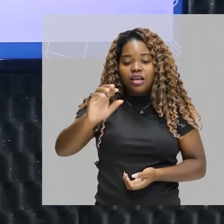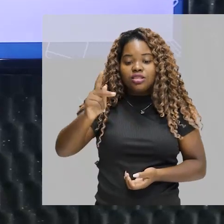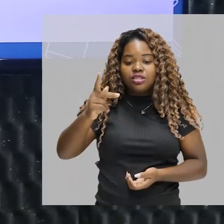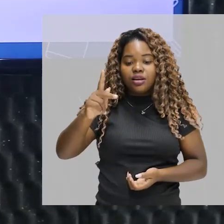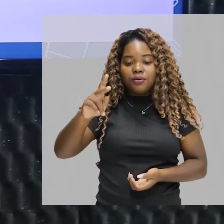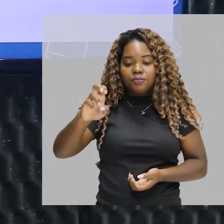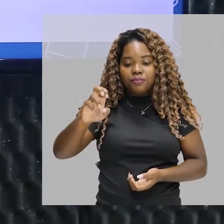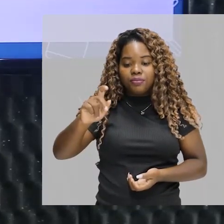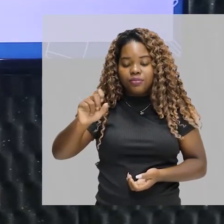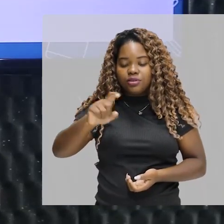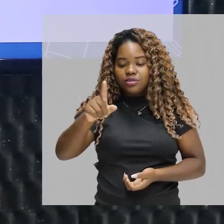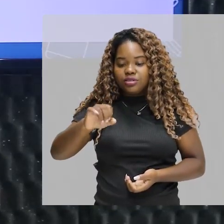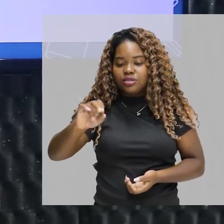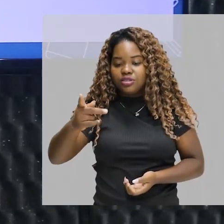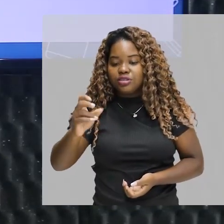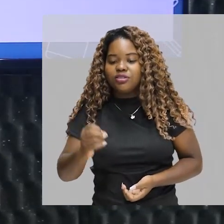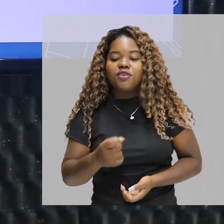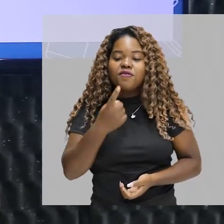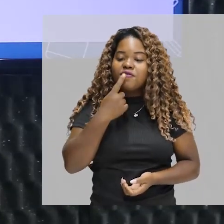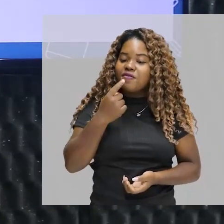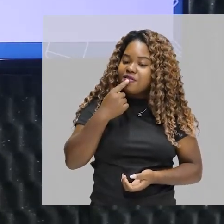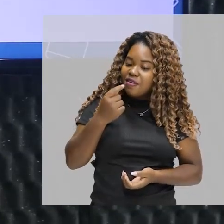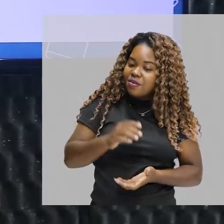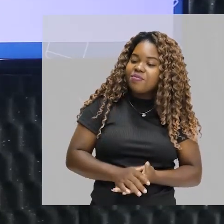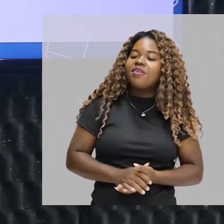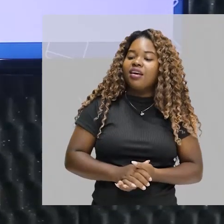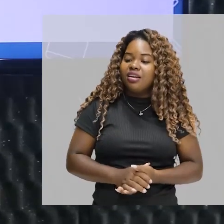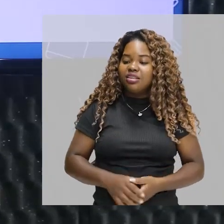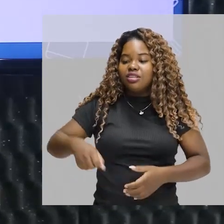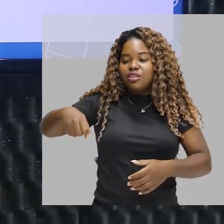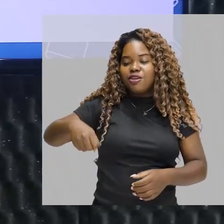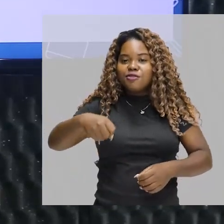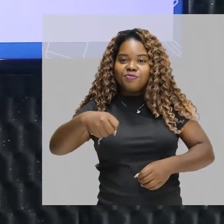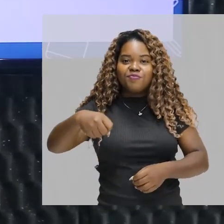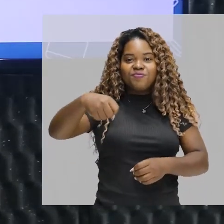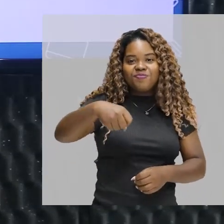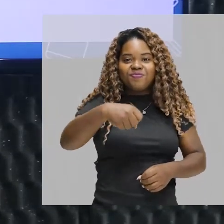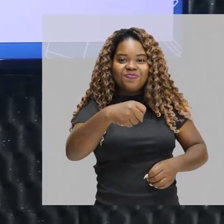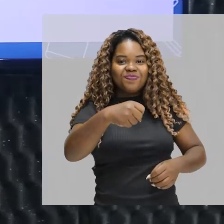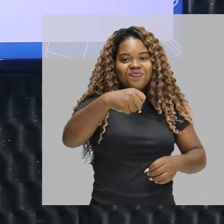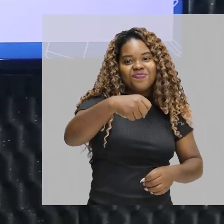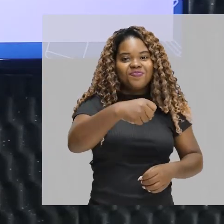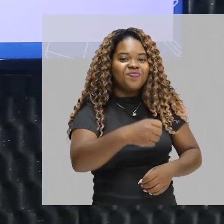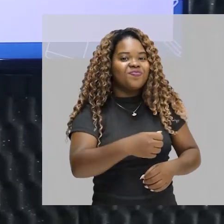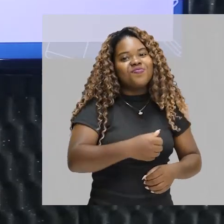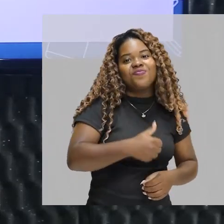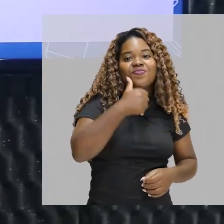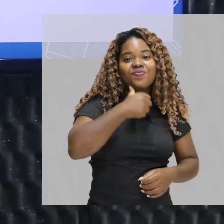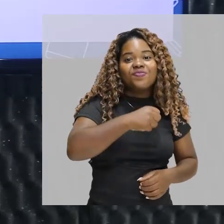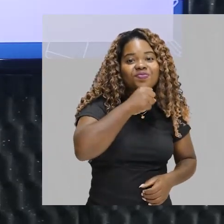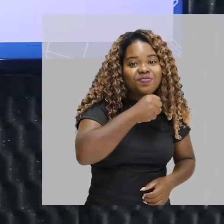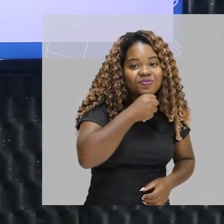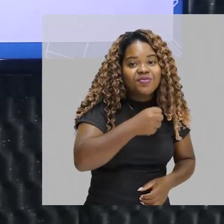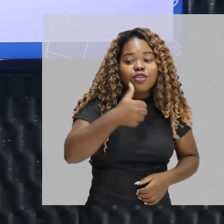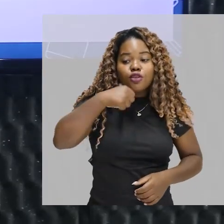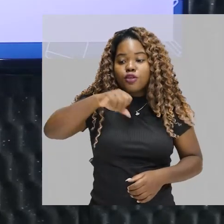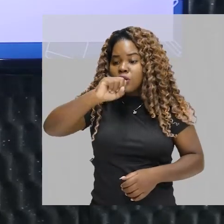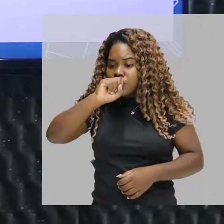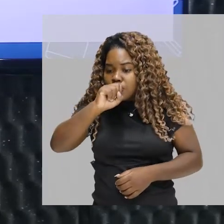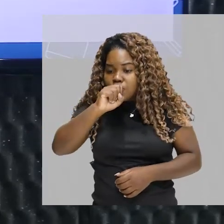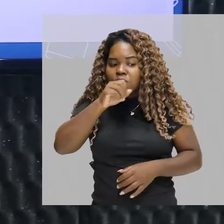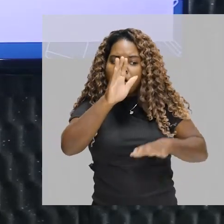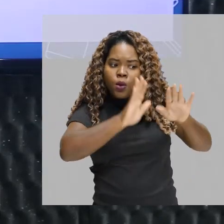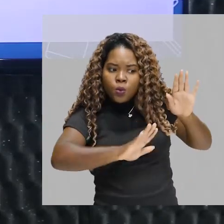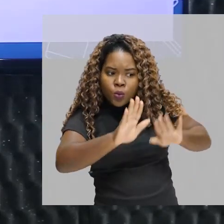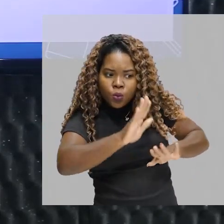Vermelho, eu nem falei. Chapeuzinho Vermelho que vai levar uma cesta de frutas para sua avó. E a mãe recomenda que ela não vá pela floresta. E